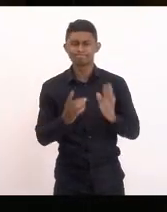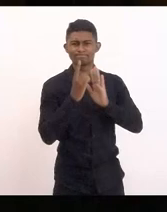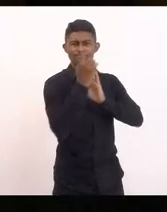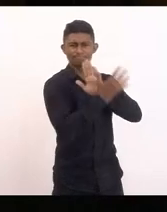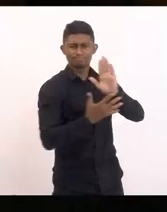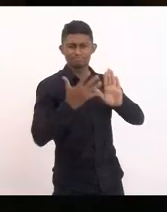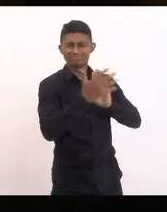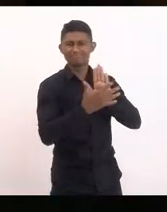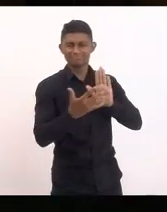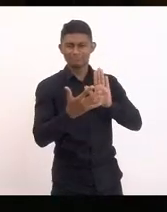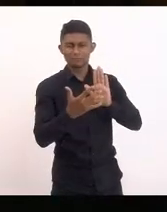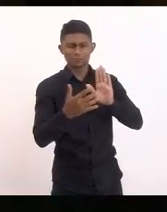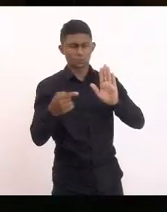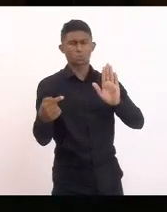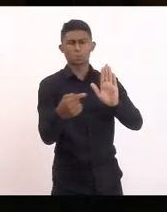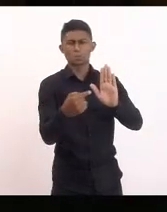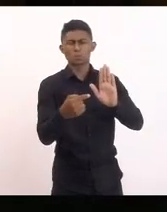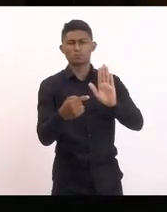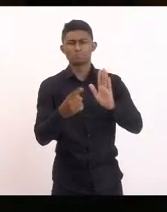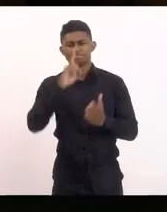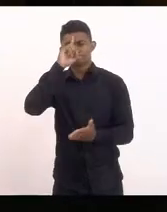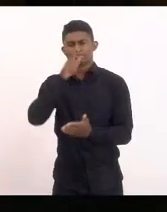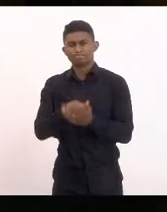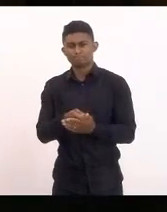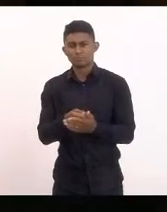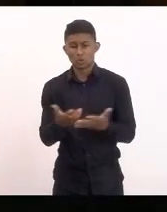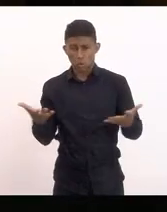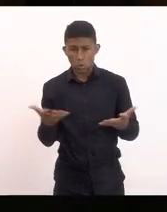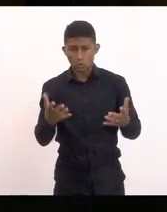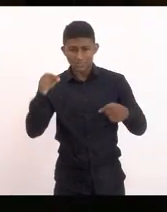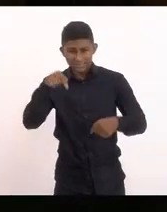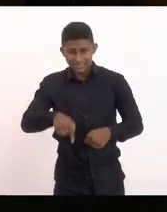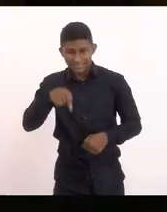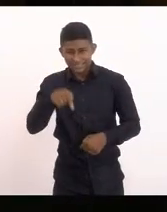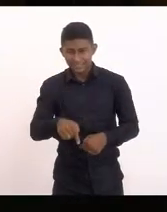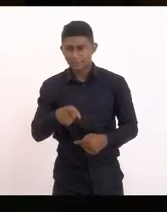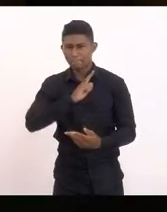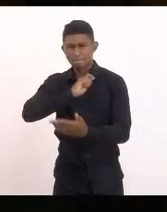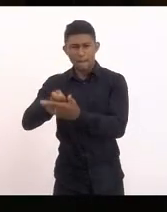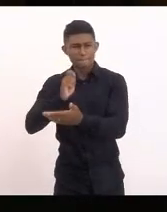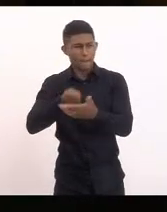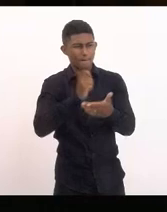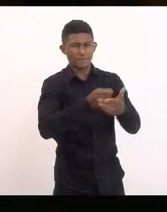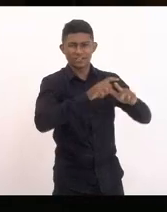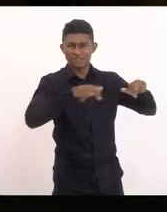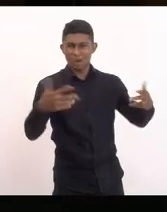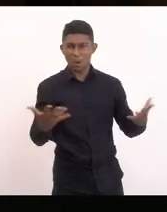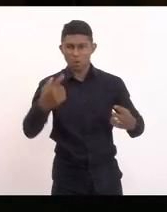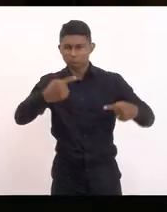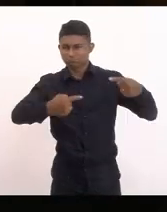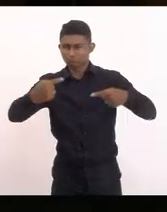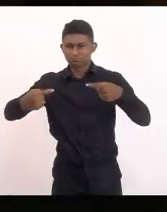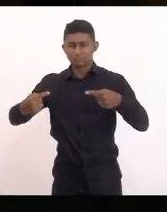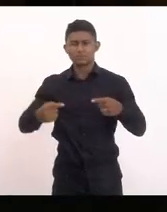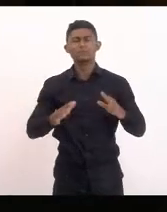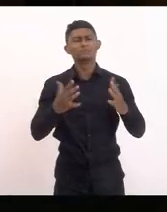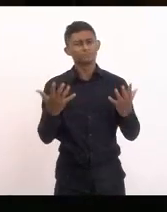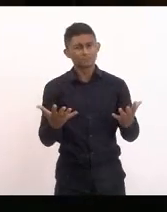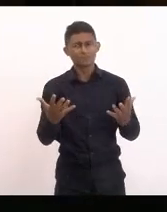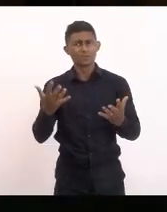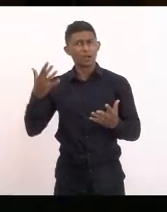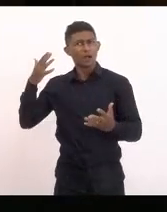estabeleceu os critérios da gratificação que estamos discutindo hoje. E desde então, os valores que têm